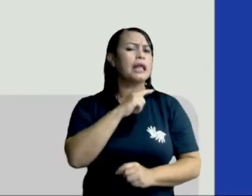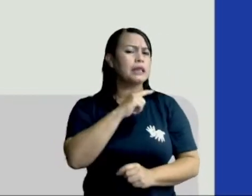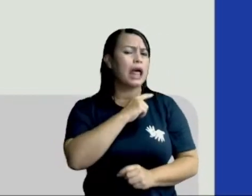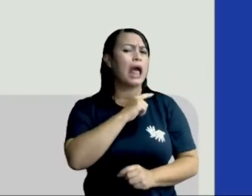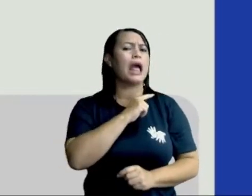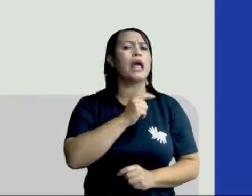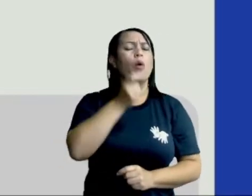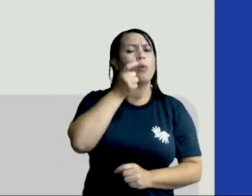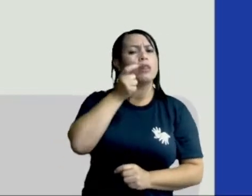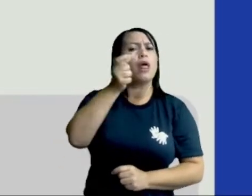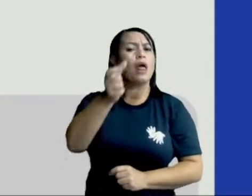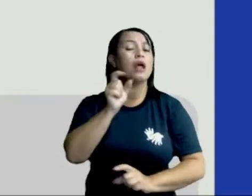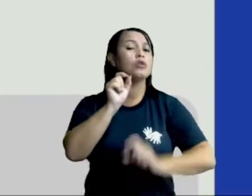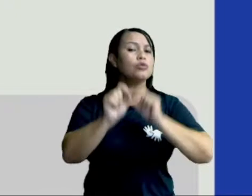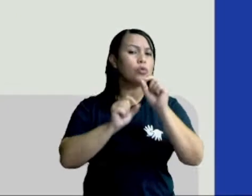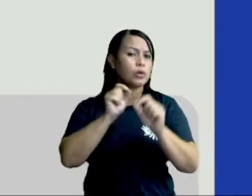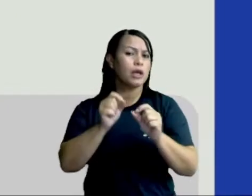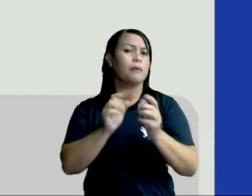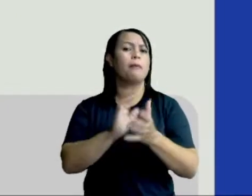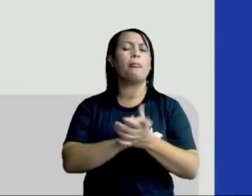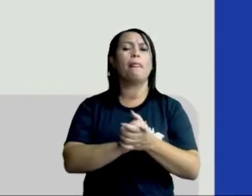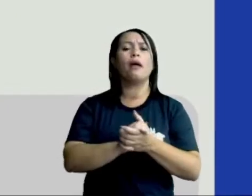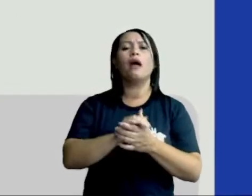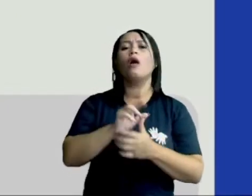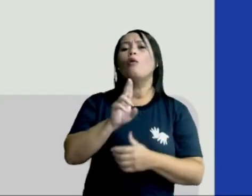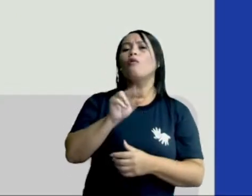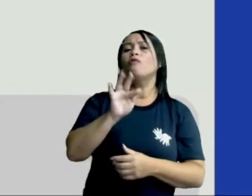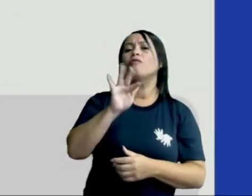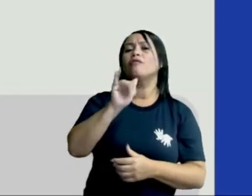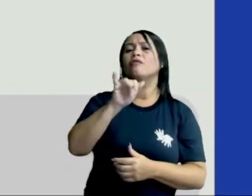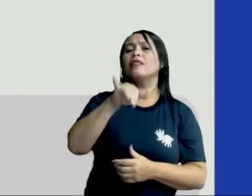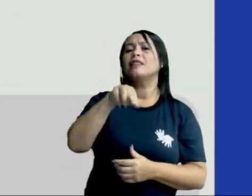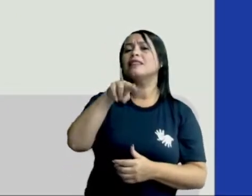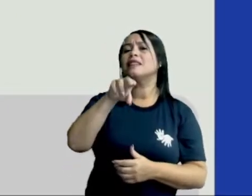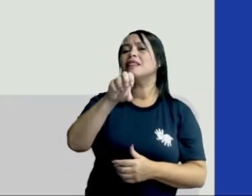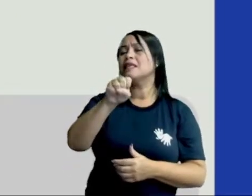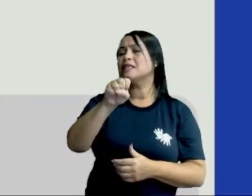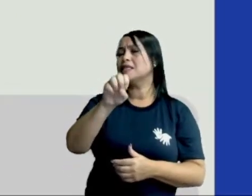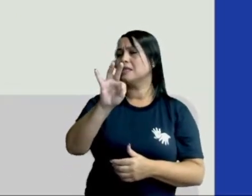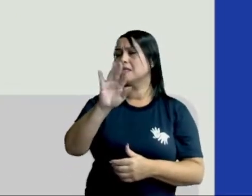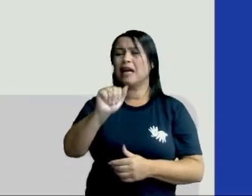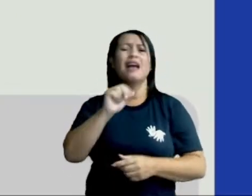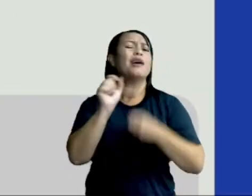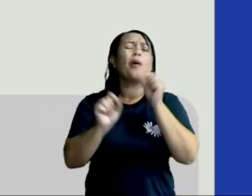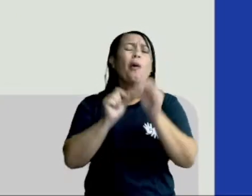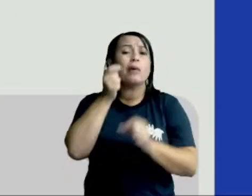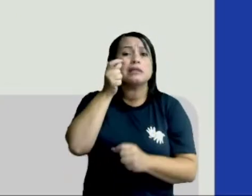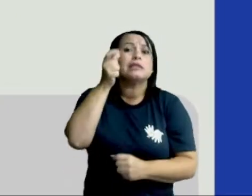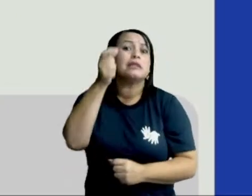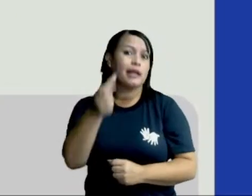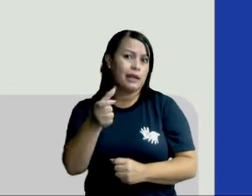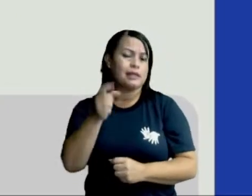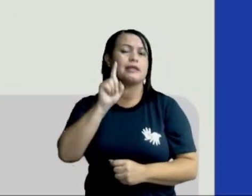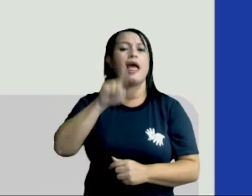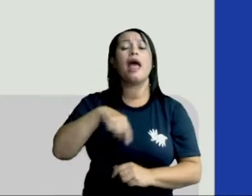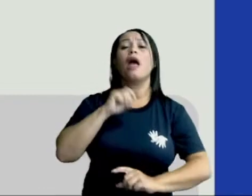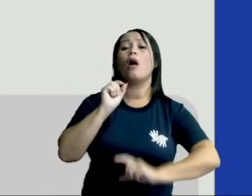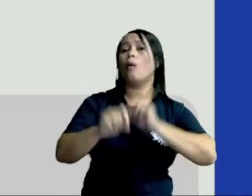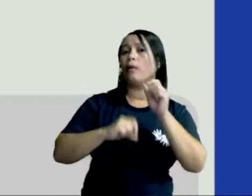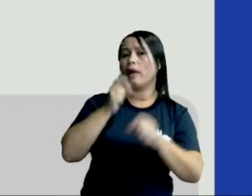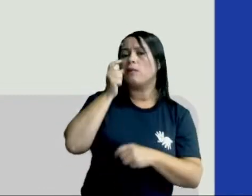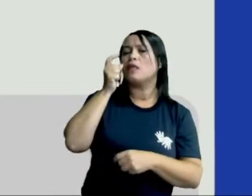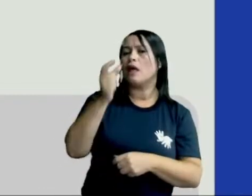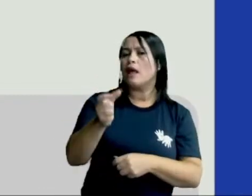têm um interesse ufanista. E o que interesse é esse, professora? É o interesse